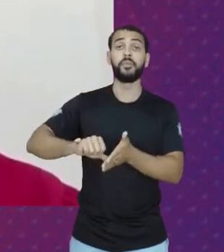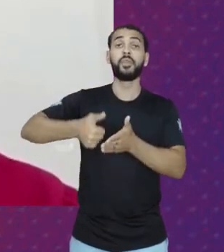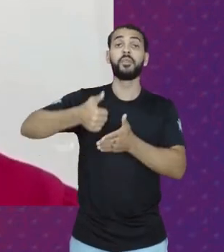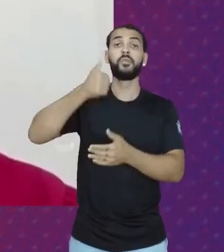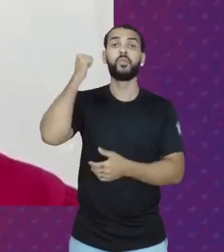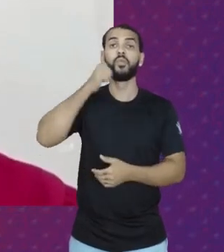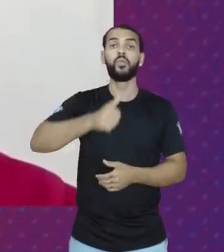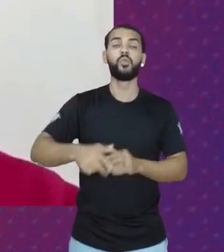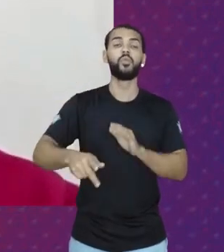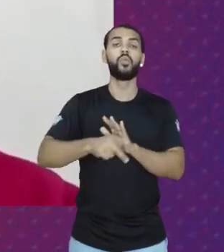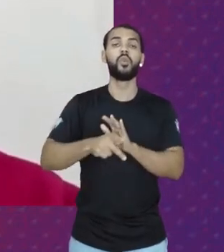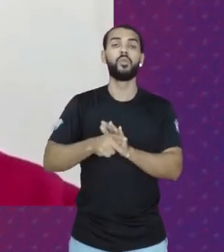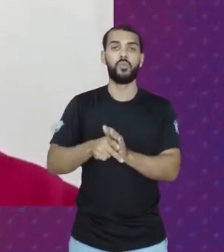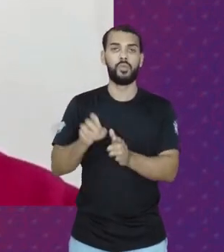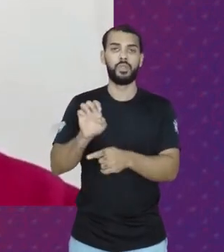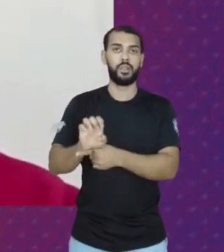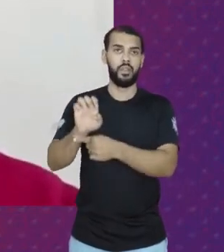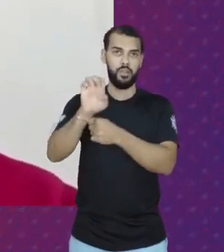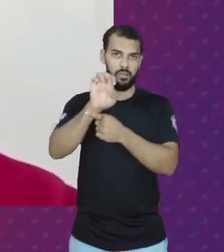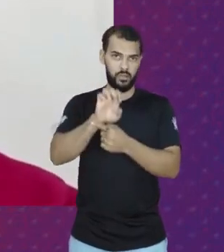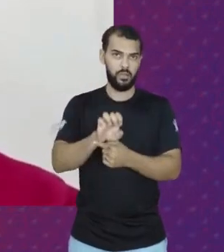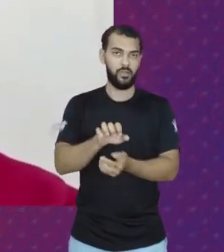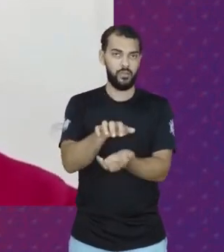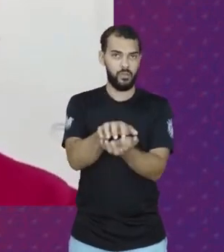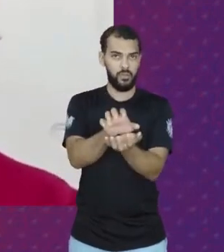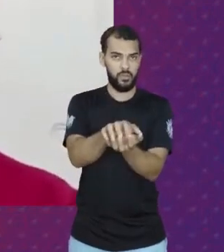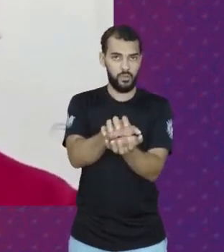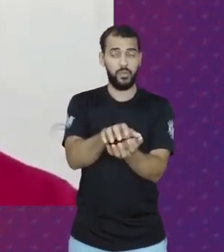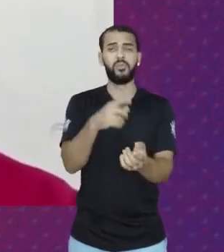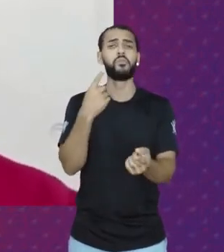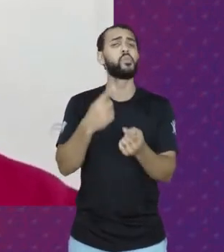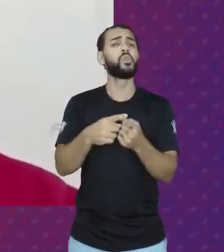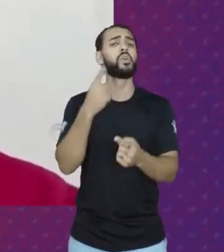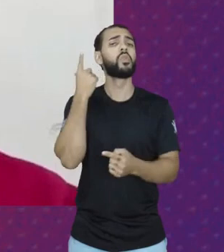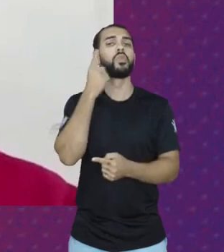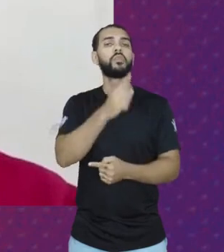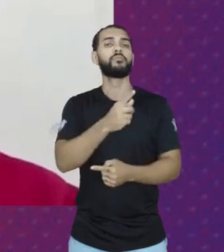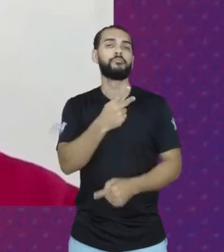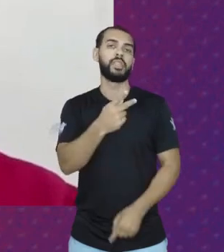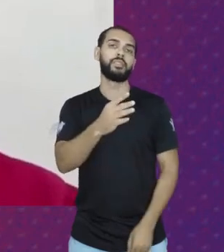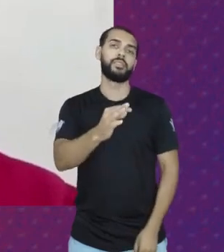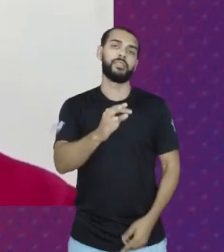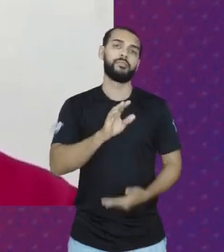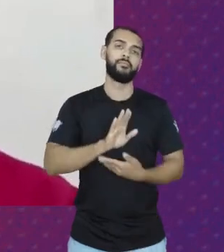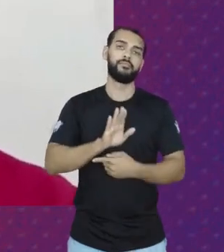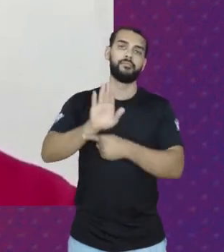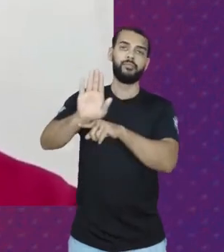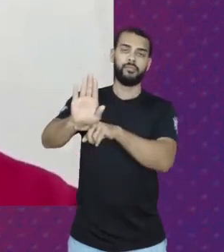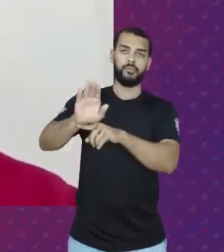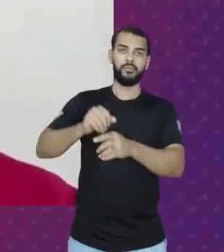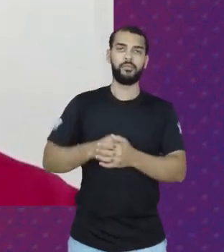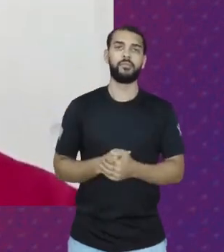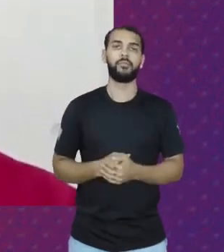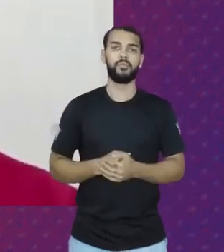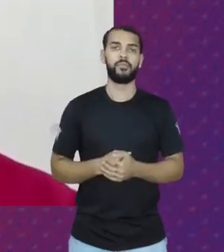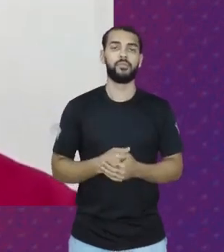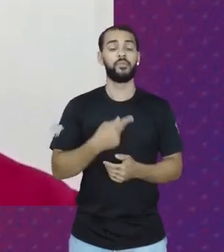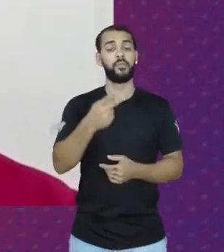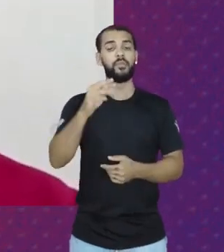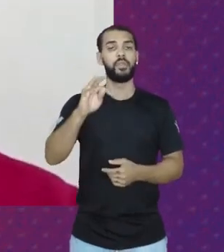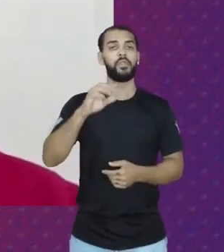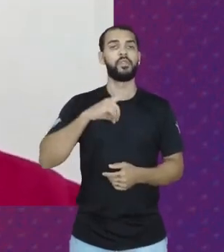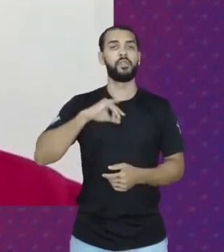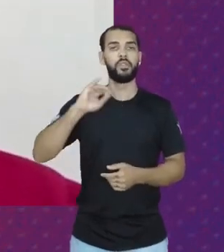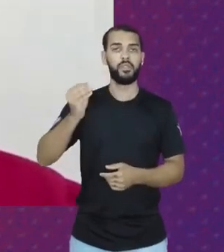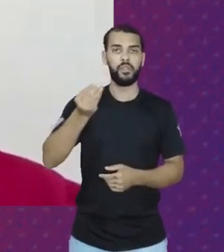estado de Pernambuco, e isso só foi possível por conta do PT, né? É o PT quem nos dá essas chances,